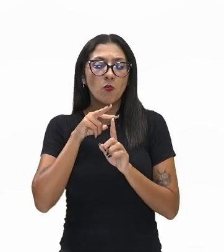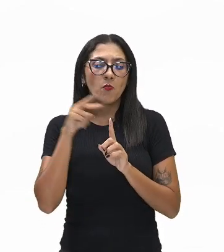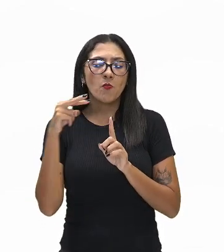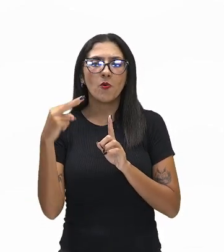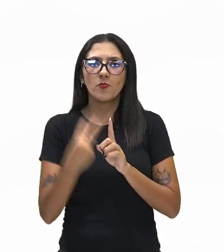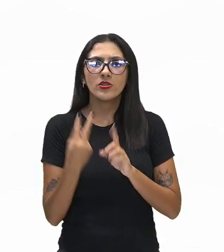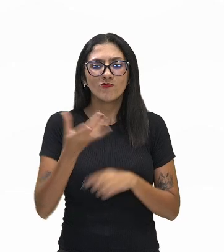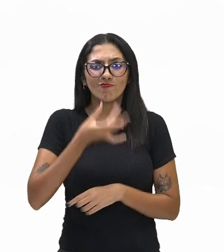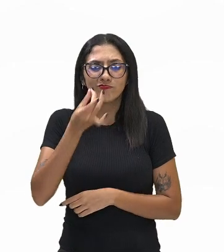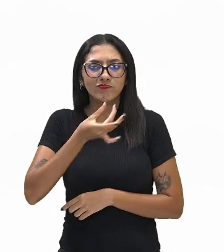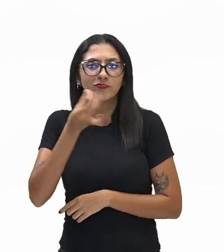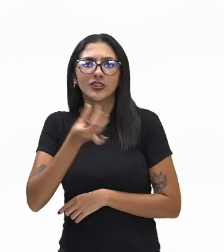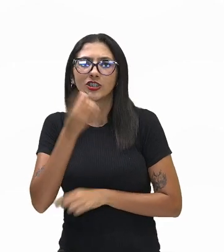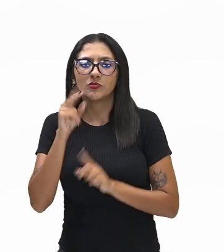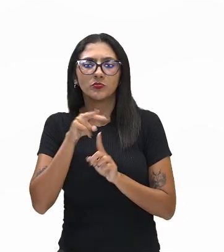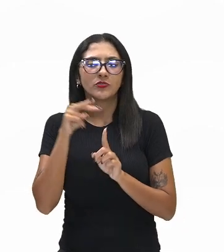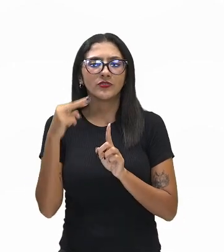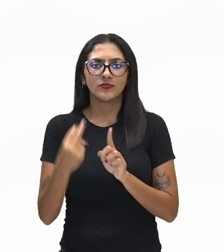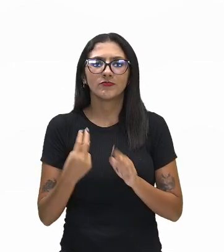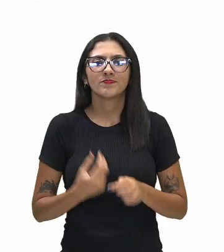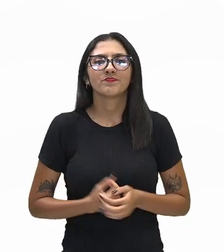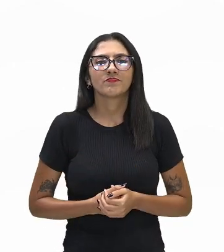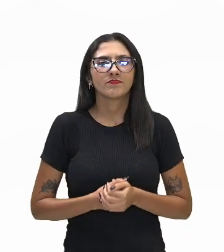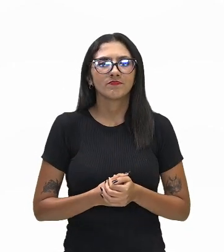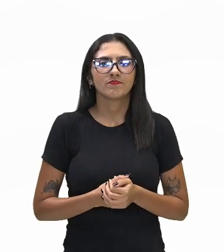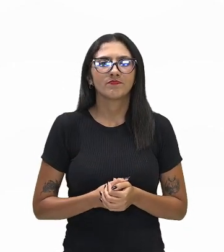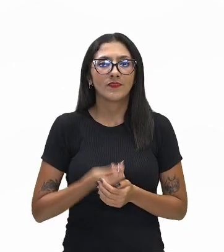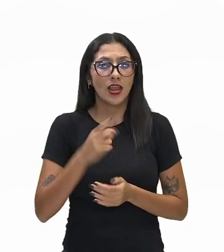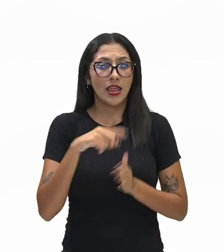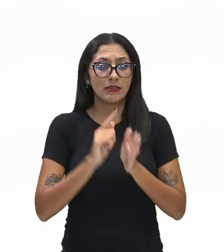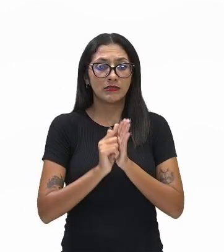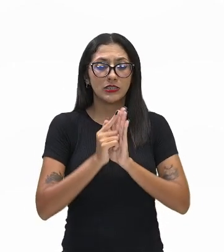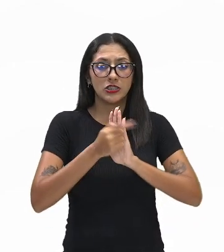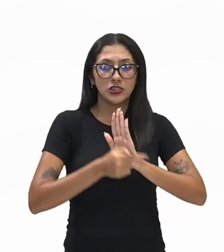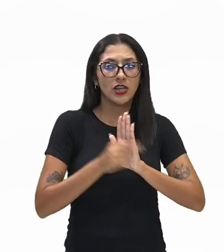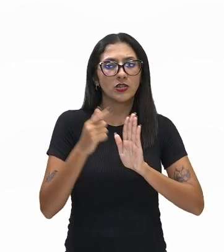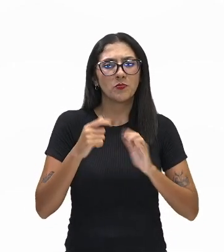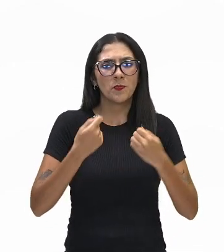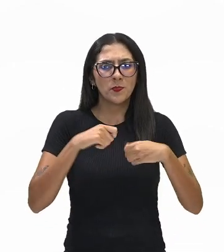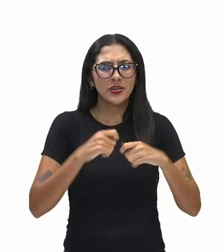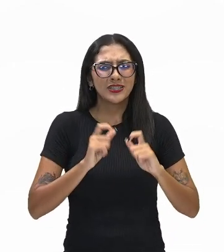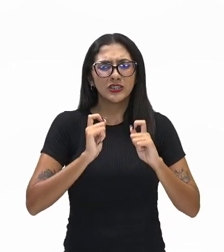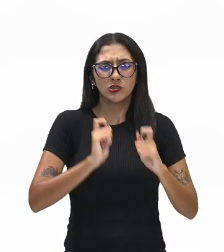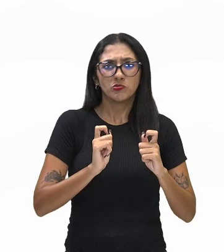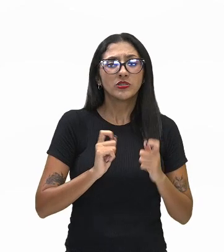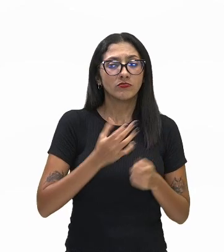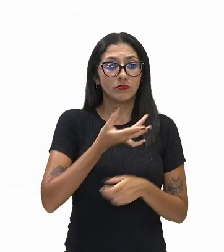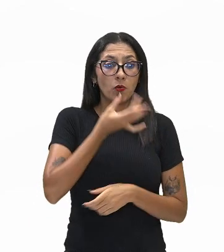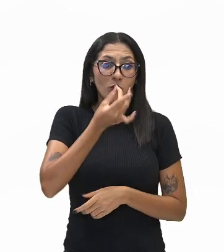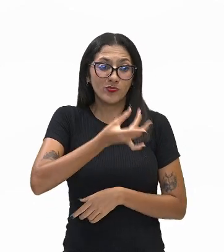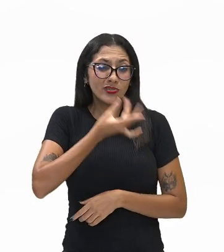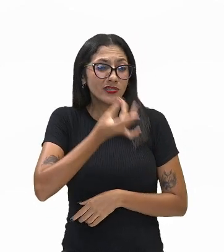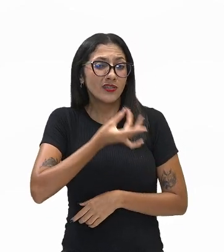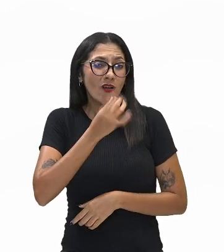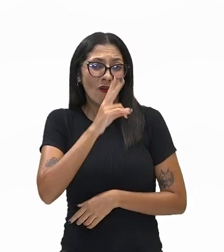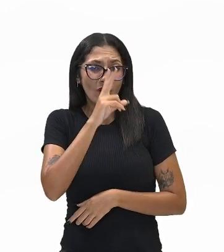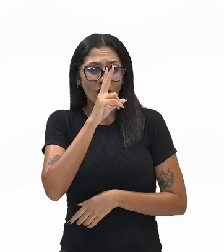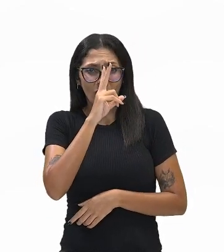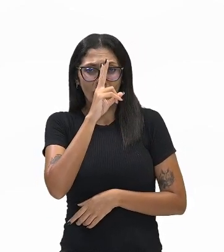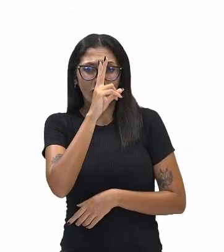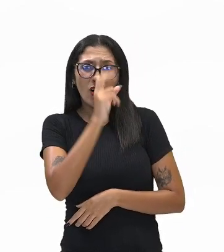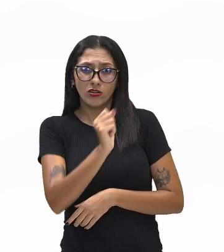crítico. Esse gênero exige do autor certa criticidade em relação ao que está